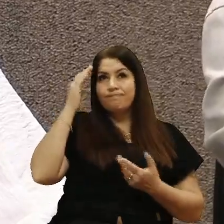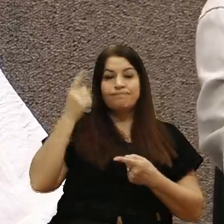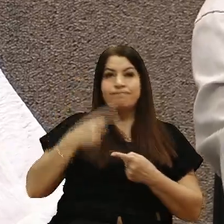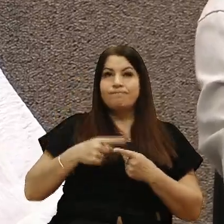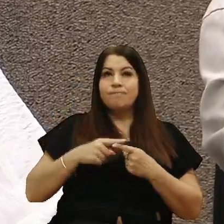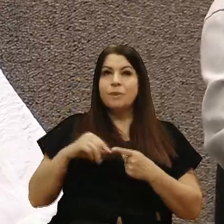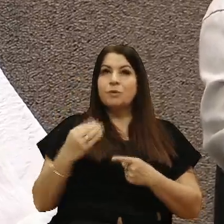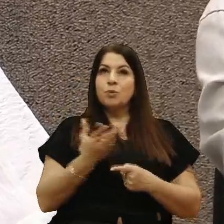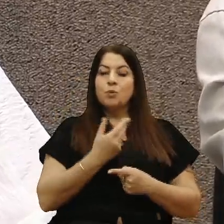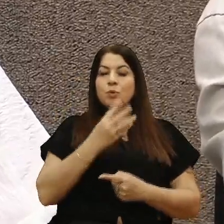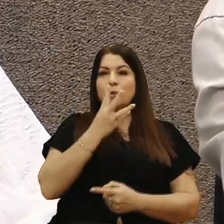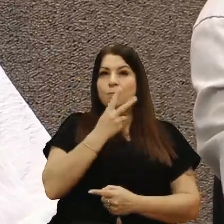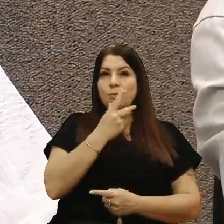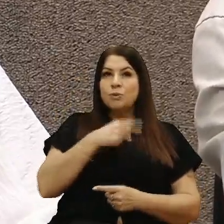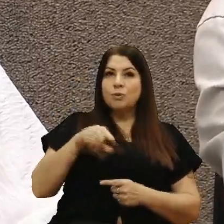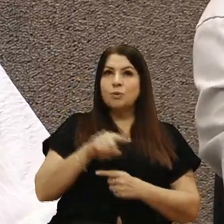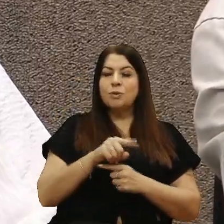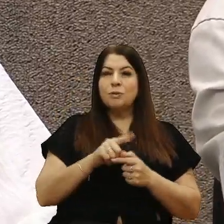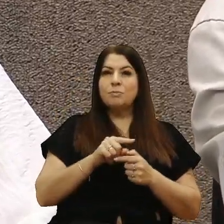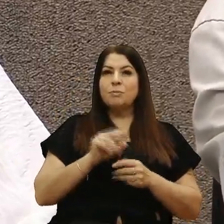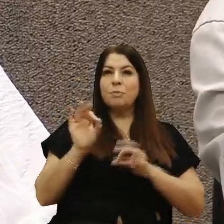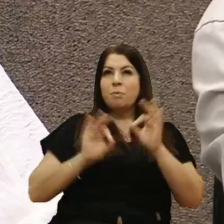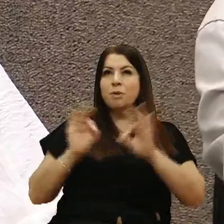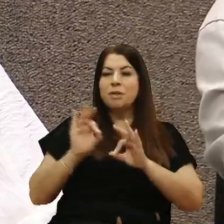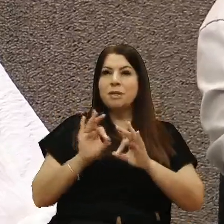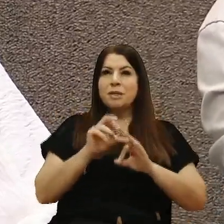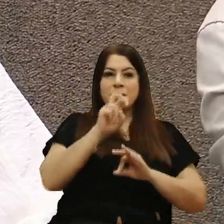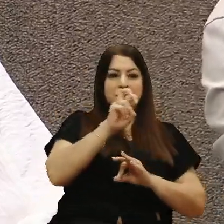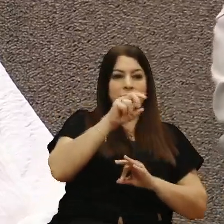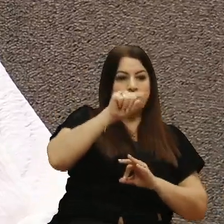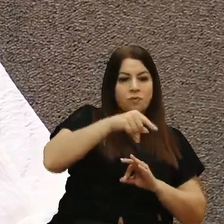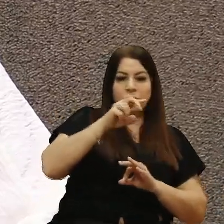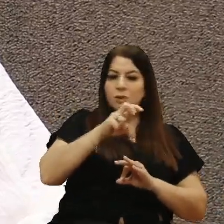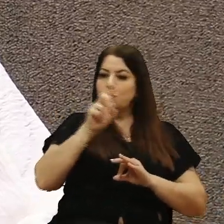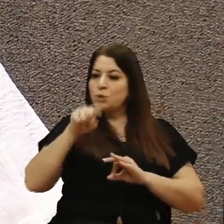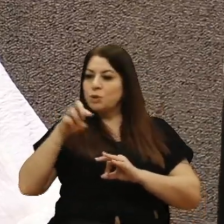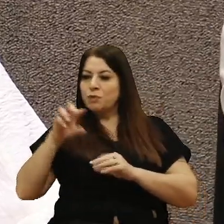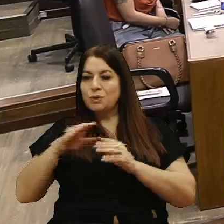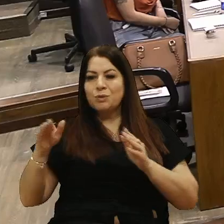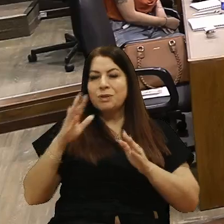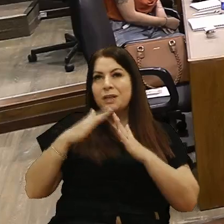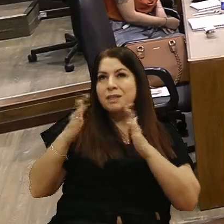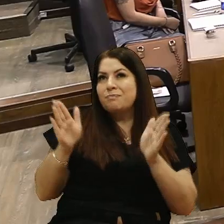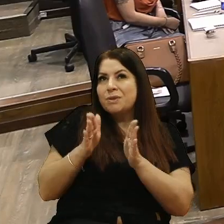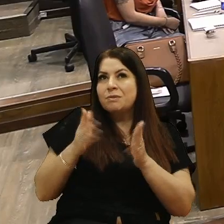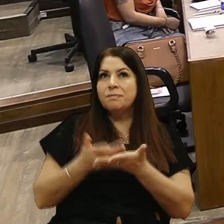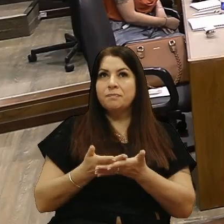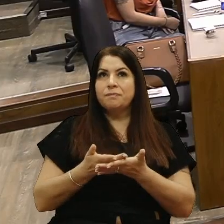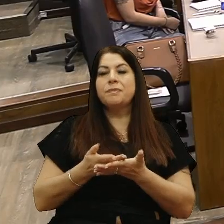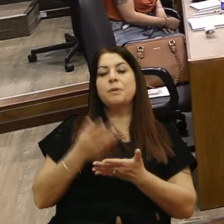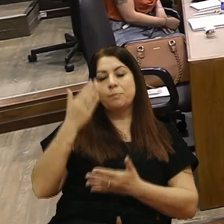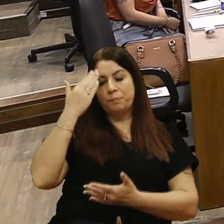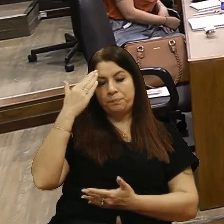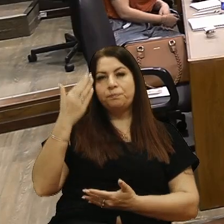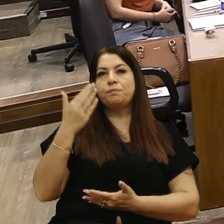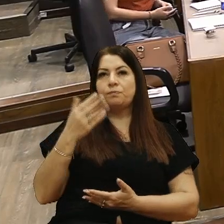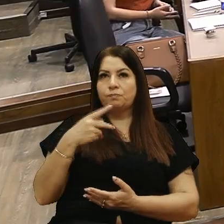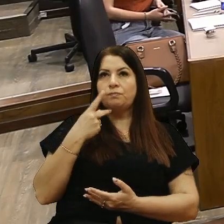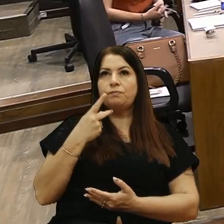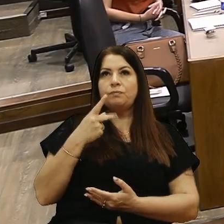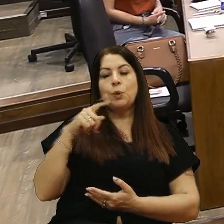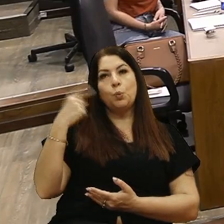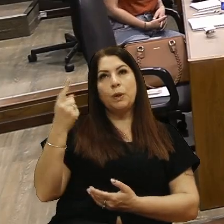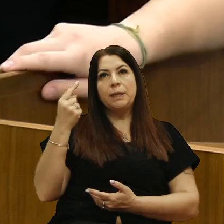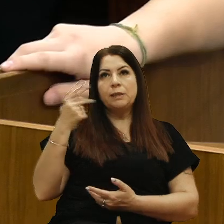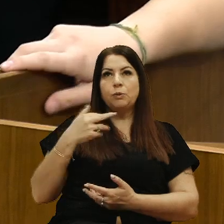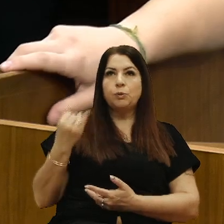toda essa demora para ir montar uma casinha de 5,5 por 5,5. Obrigado, vereador. Vereador Sandro Fantinel, o senhor trouxe um outro